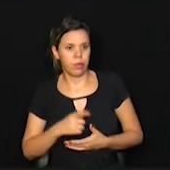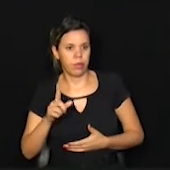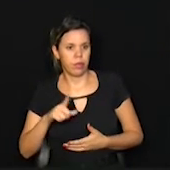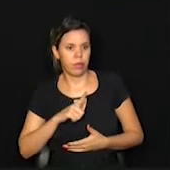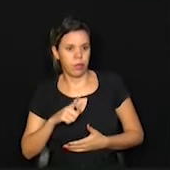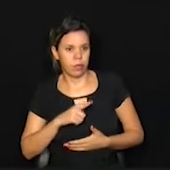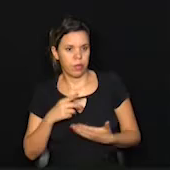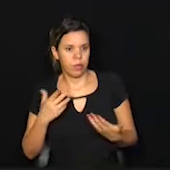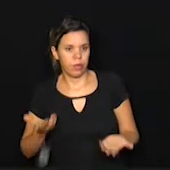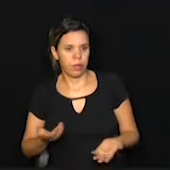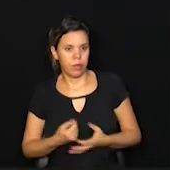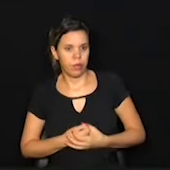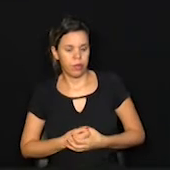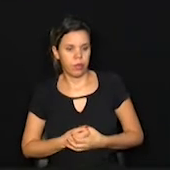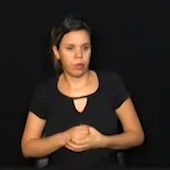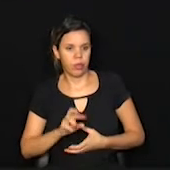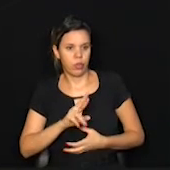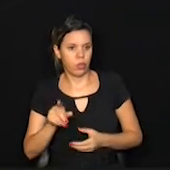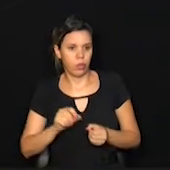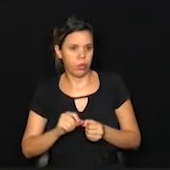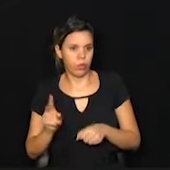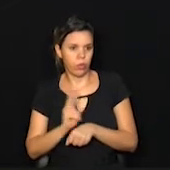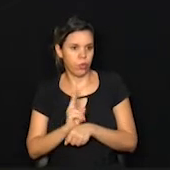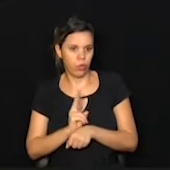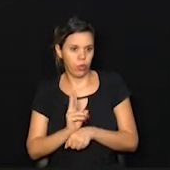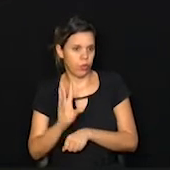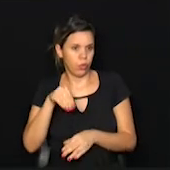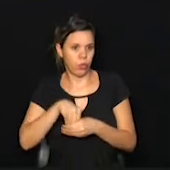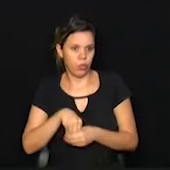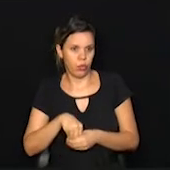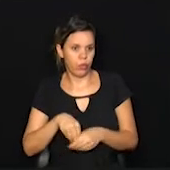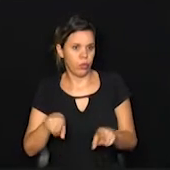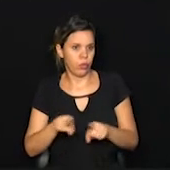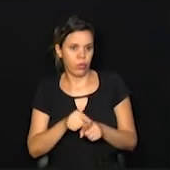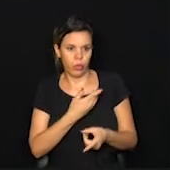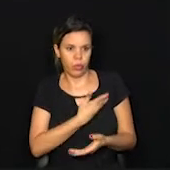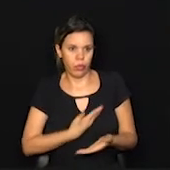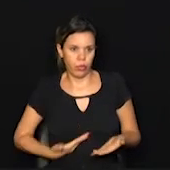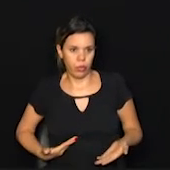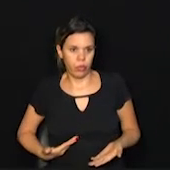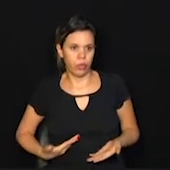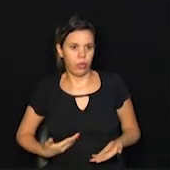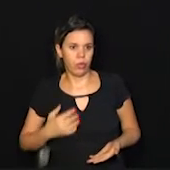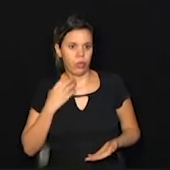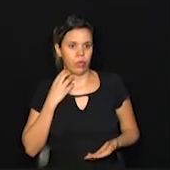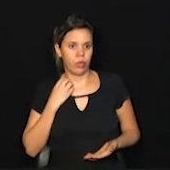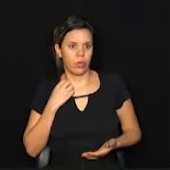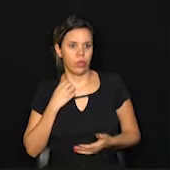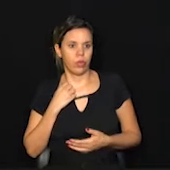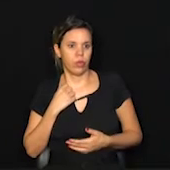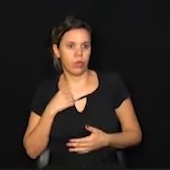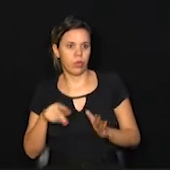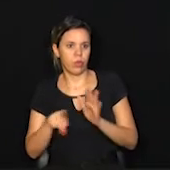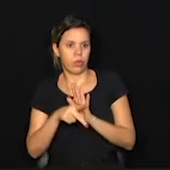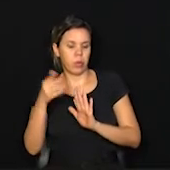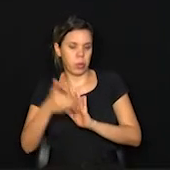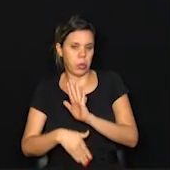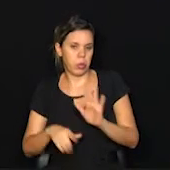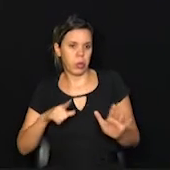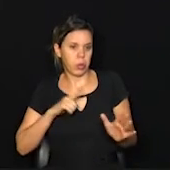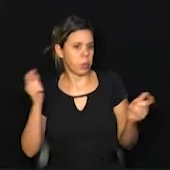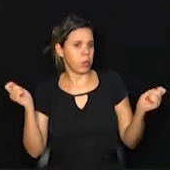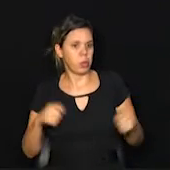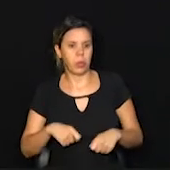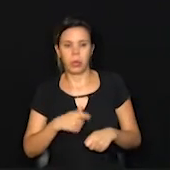assim que tem que ser não é para fazer segurança interna e muito menos para governar Oi e a prova de que não